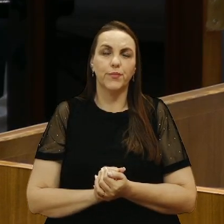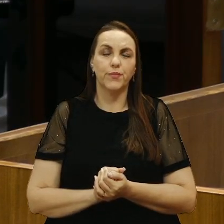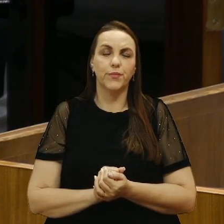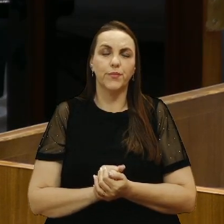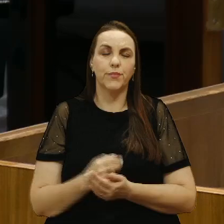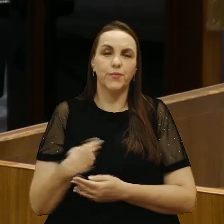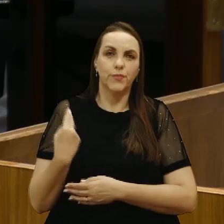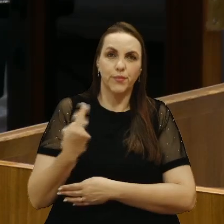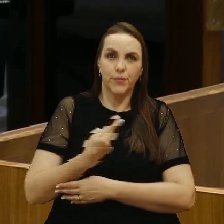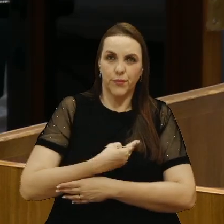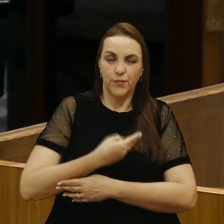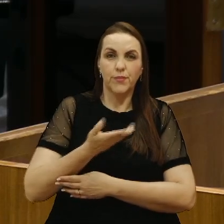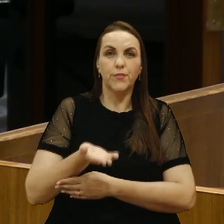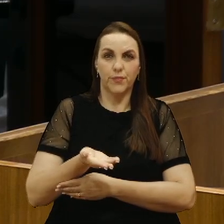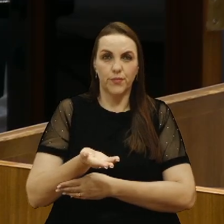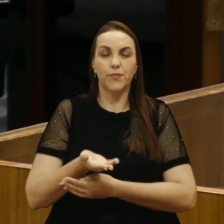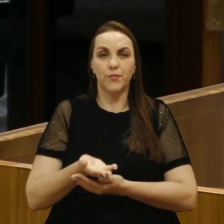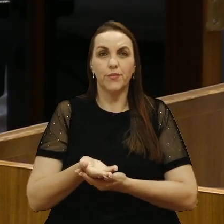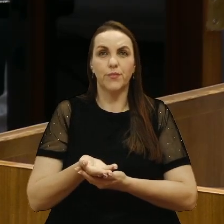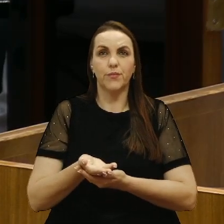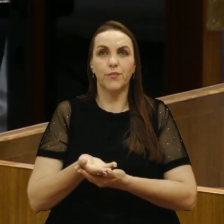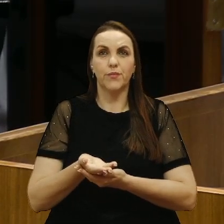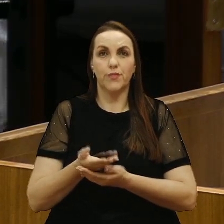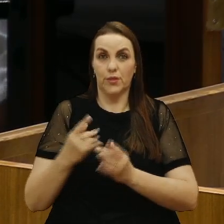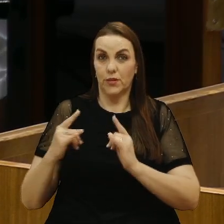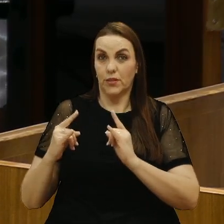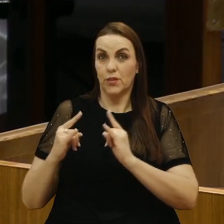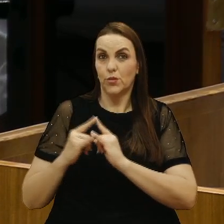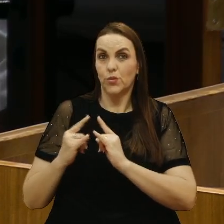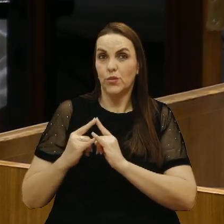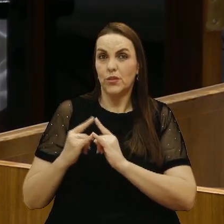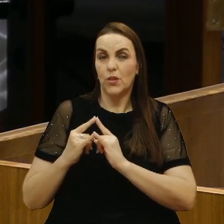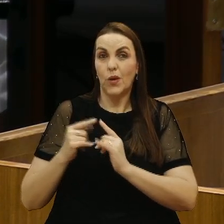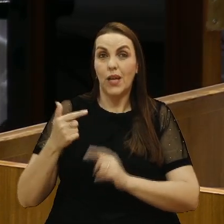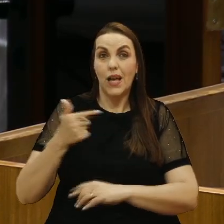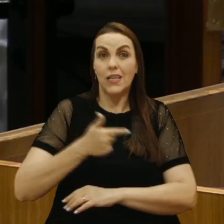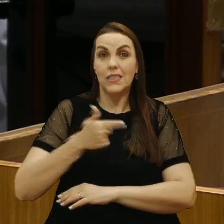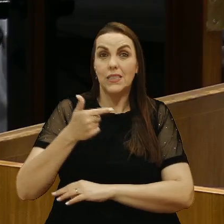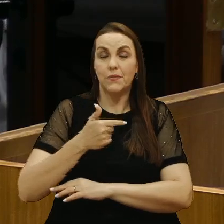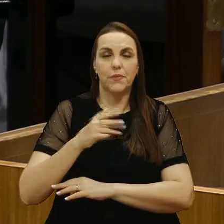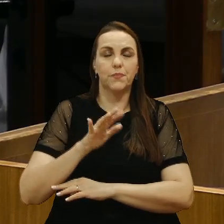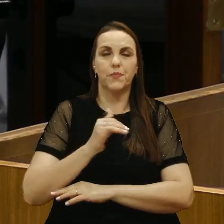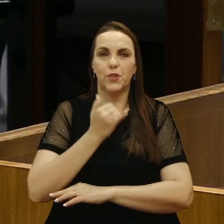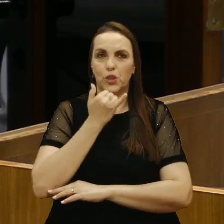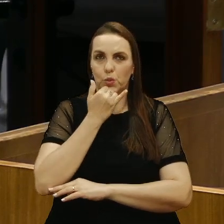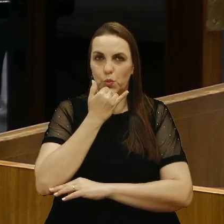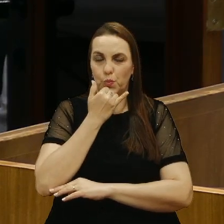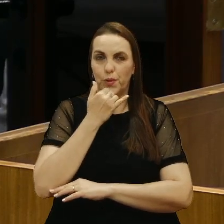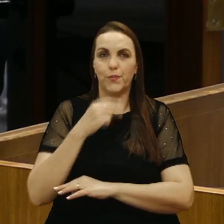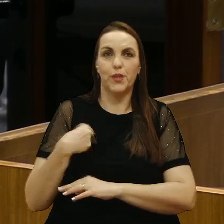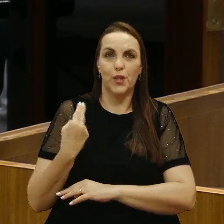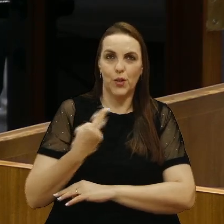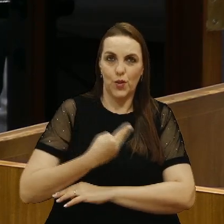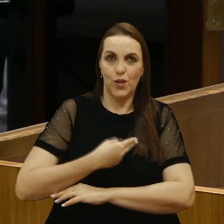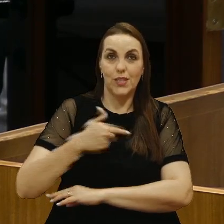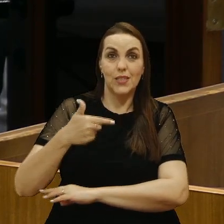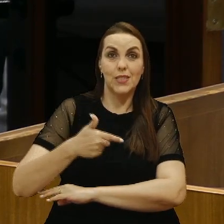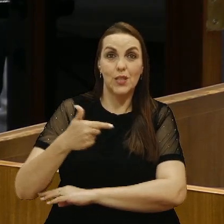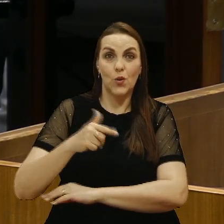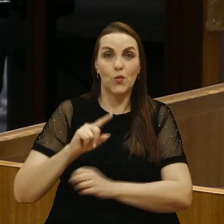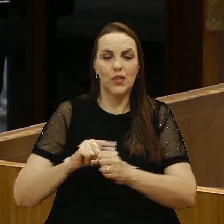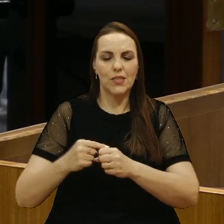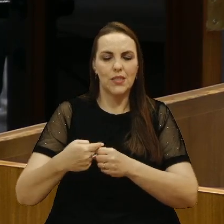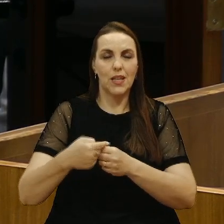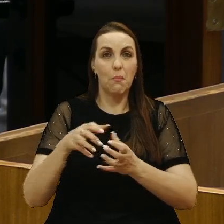Nós somos a segunda cidade do estado do Rio Grande do Sul. Mas a